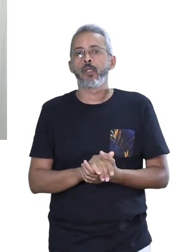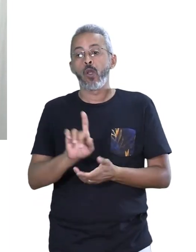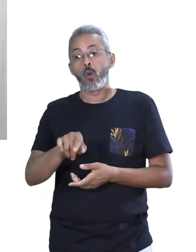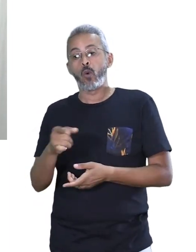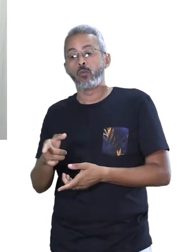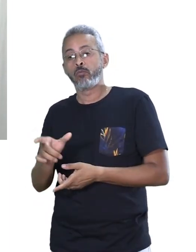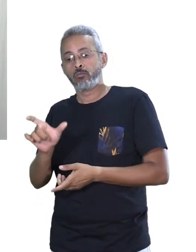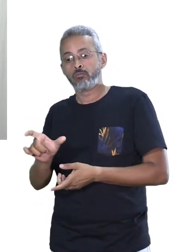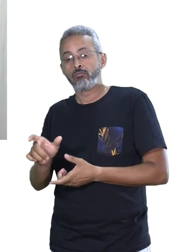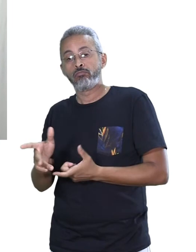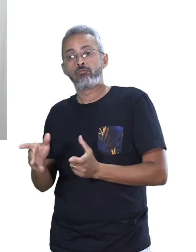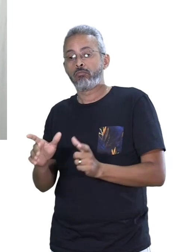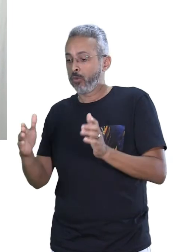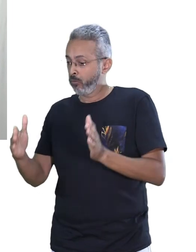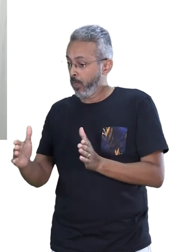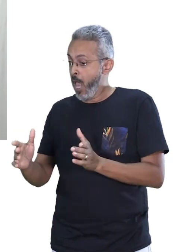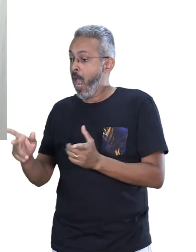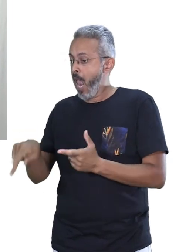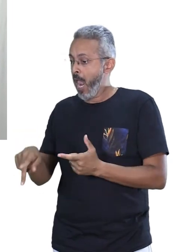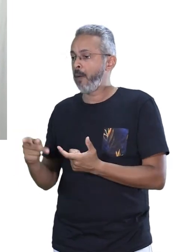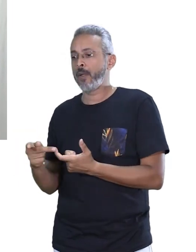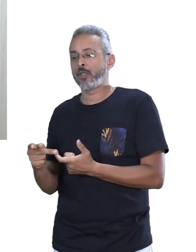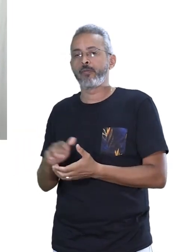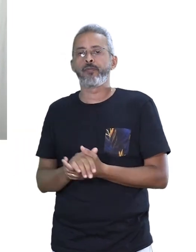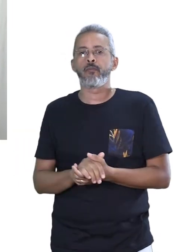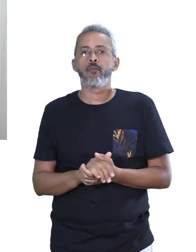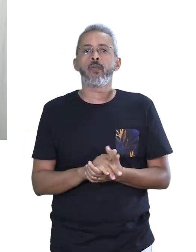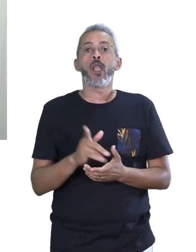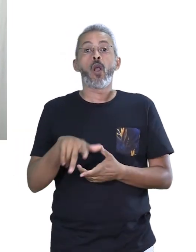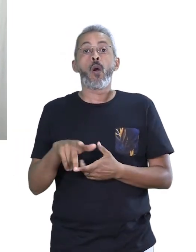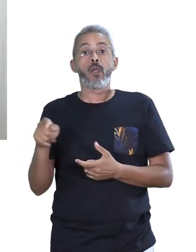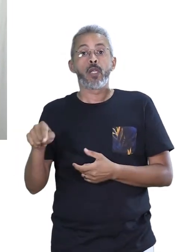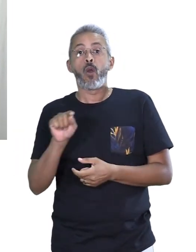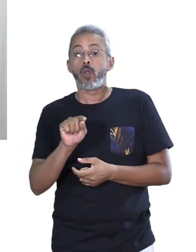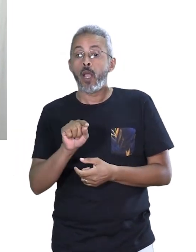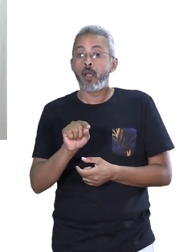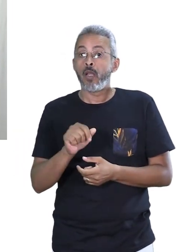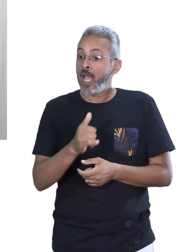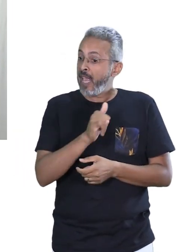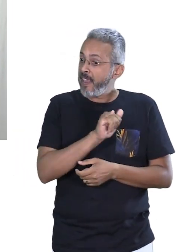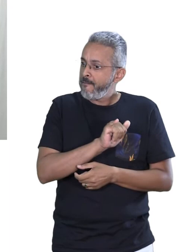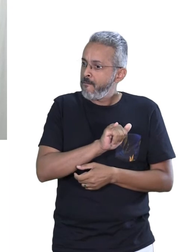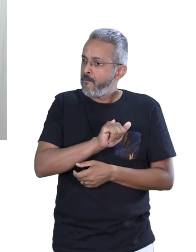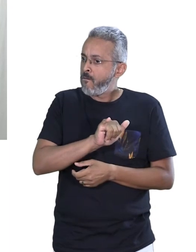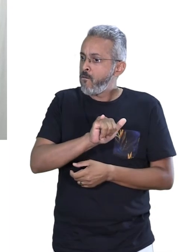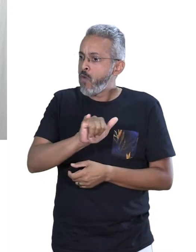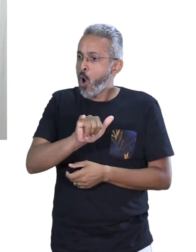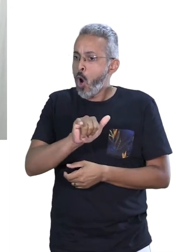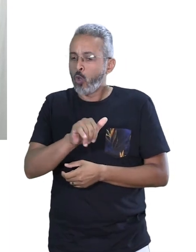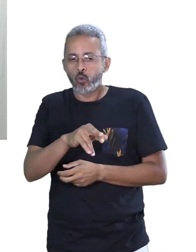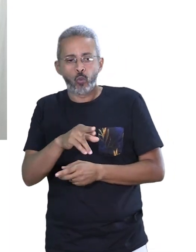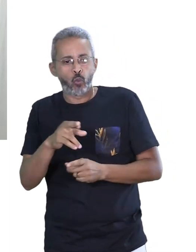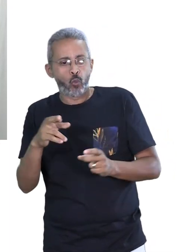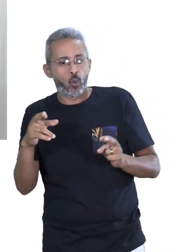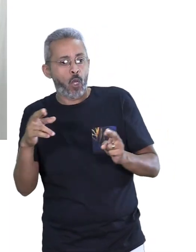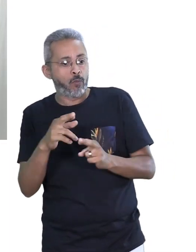devidos complementos, o restante é o predicado. Semanticamente, o predicado consiste naquilo que se informa